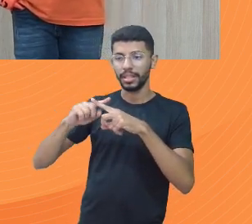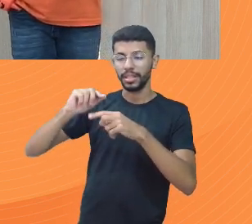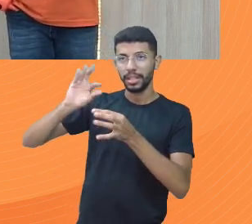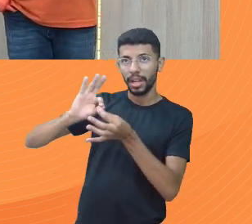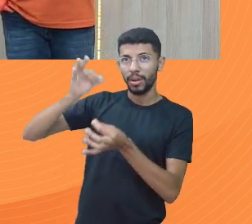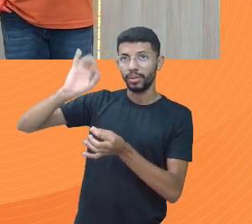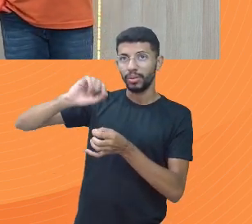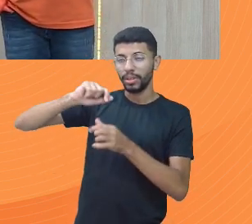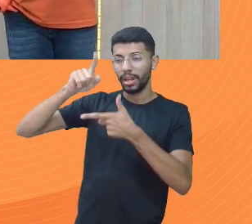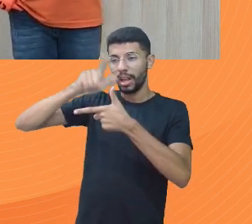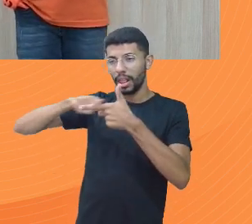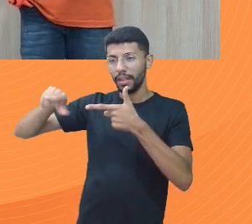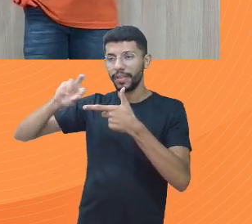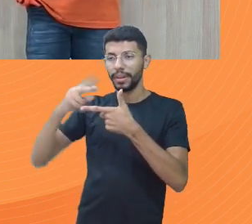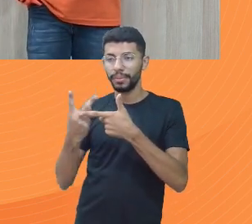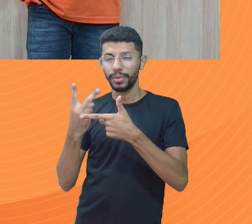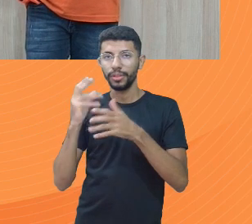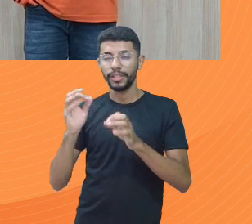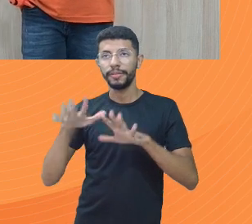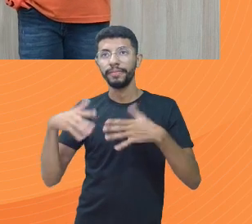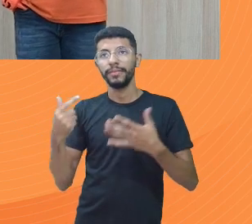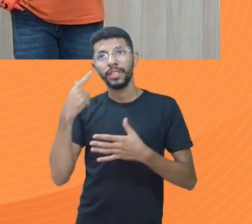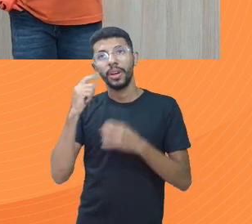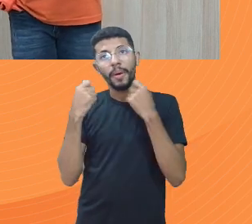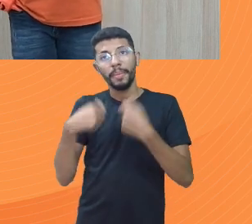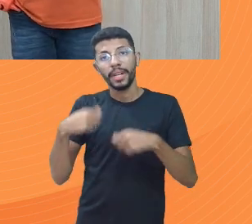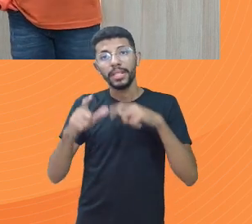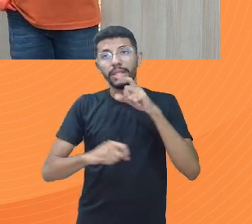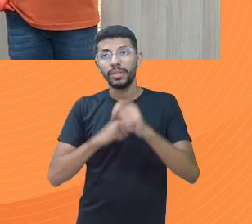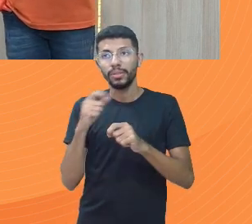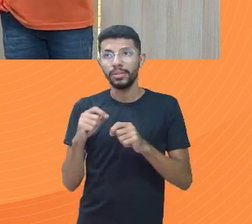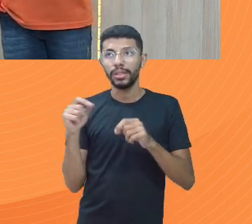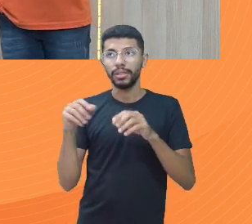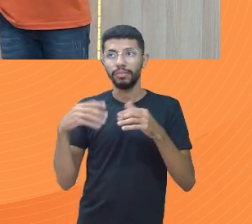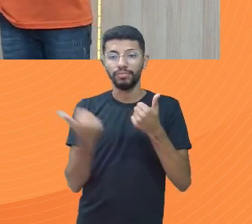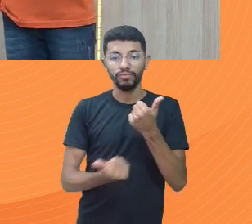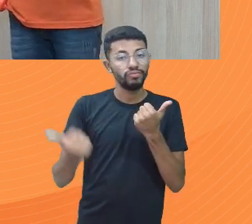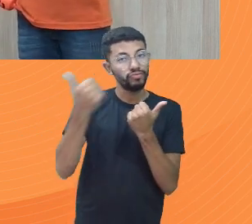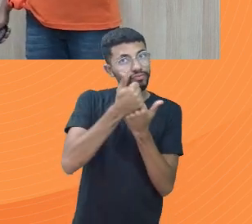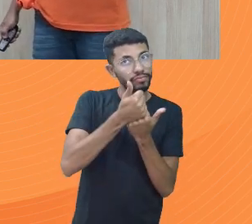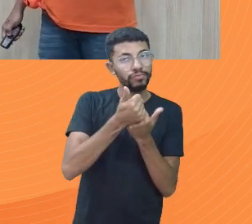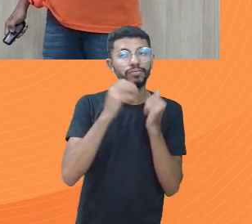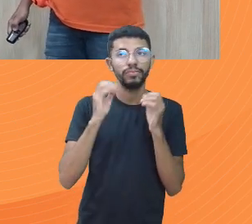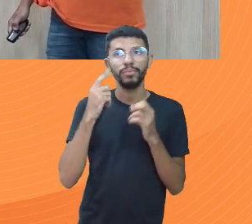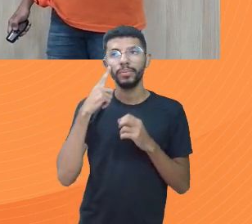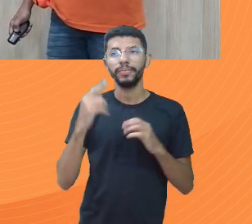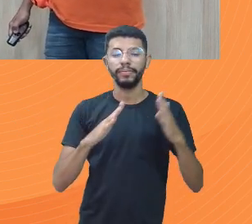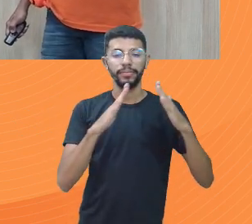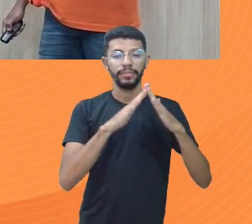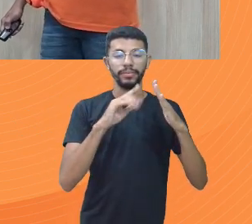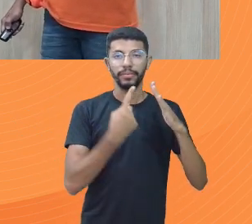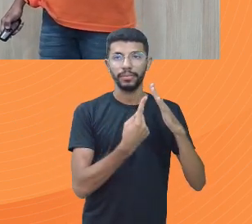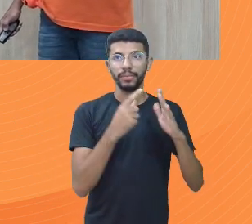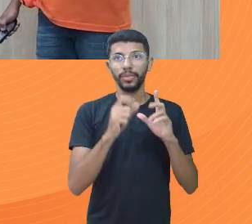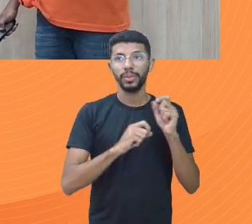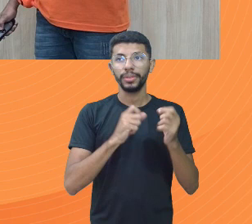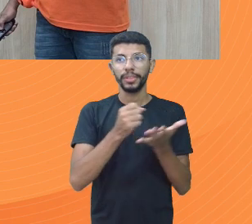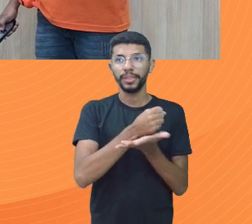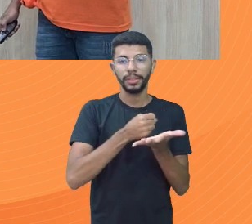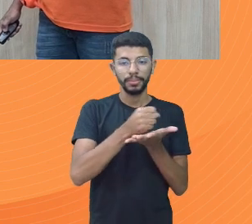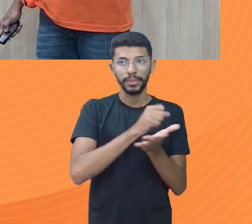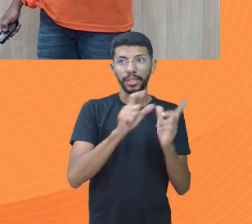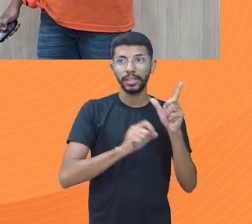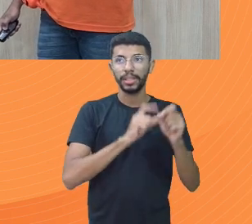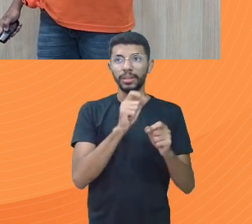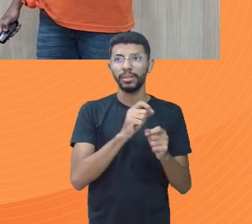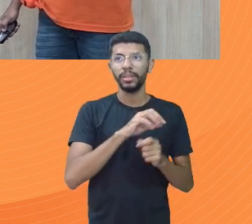essas medidas na figura e colocar nas fórmulas. Na casa 1, a base é